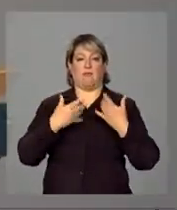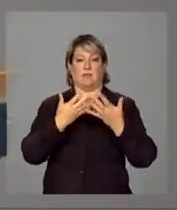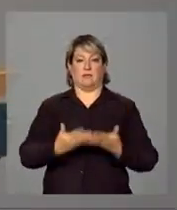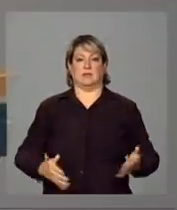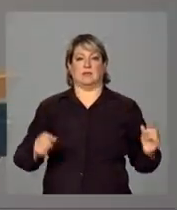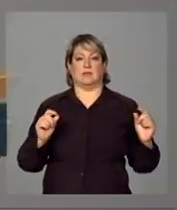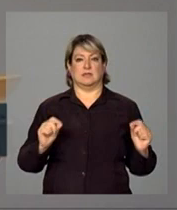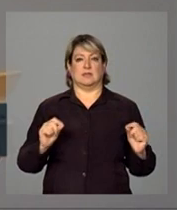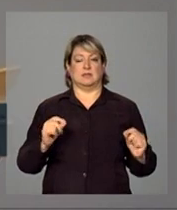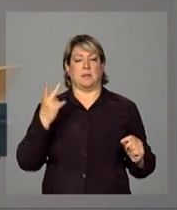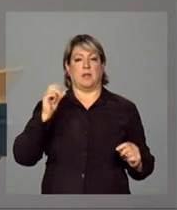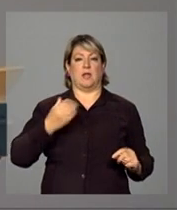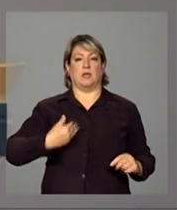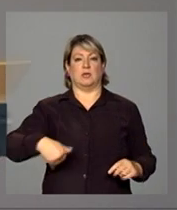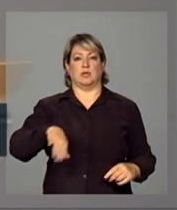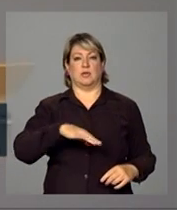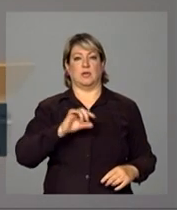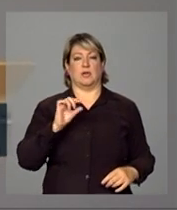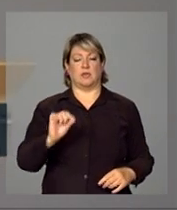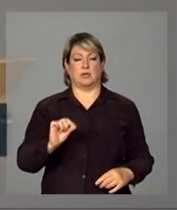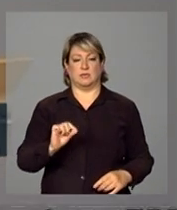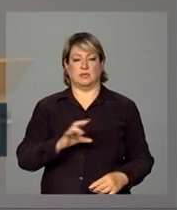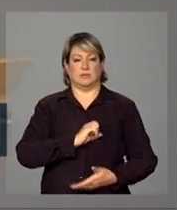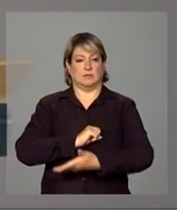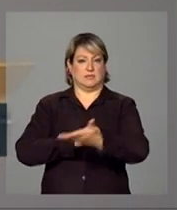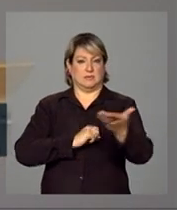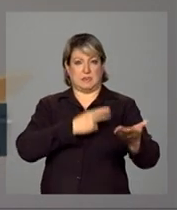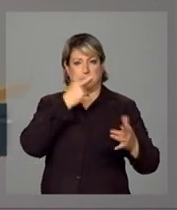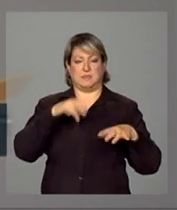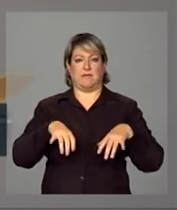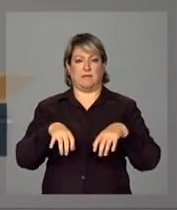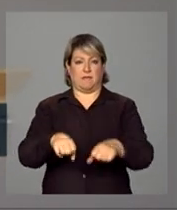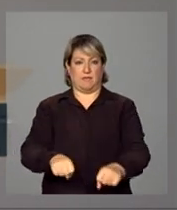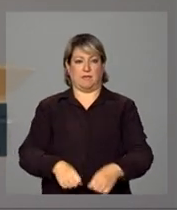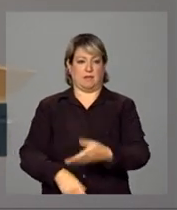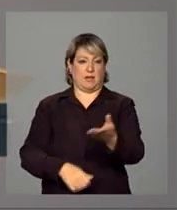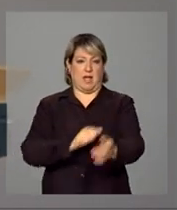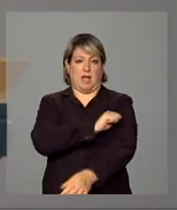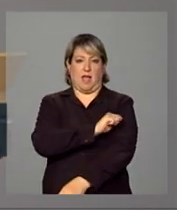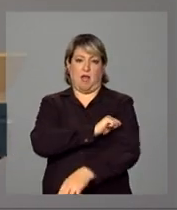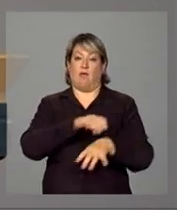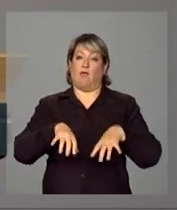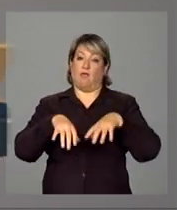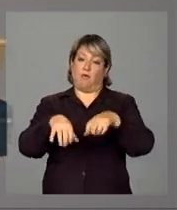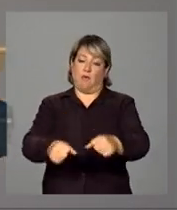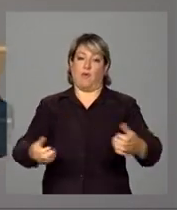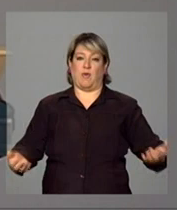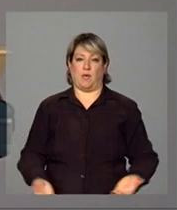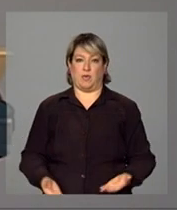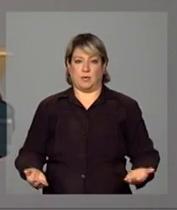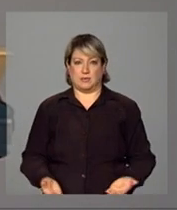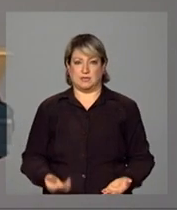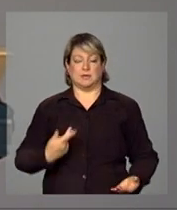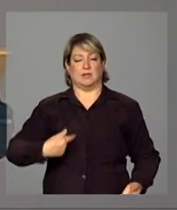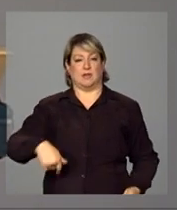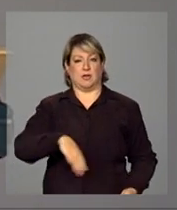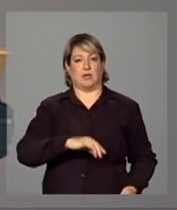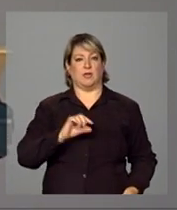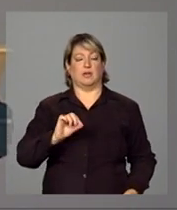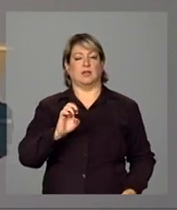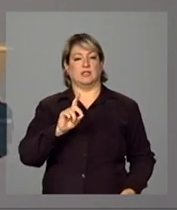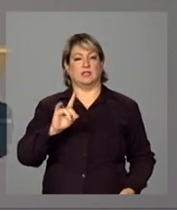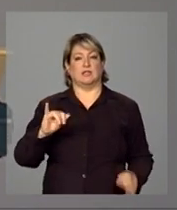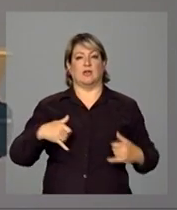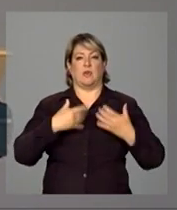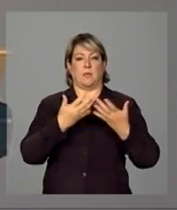comemoração para os nossos queridos formandos. Para nós, é um dia de comemorar também e colher